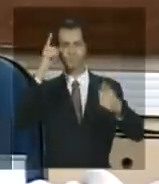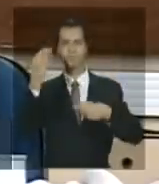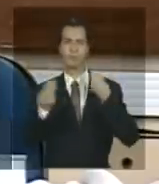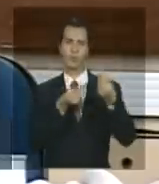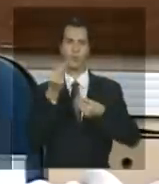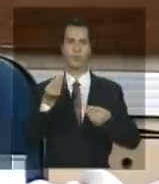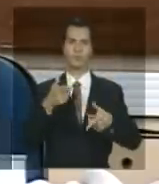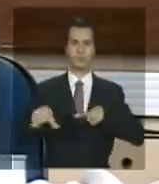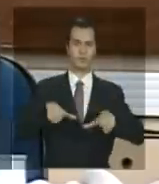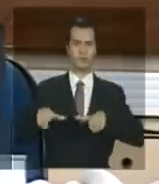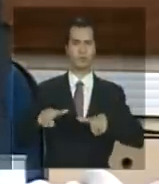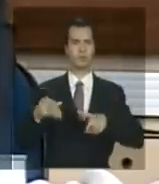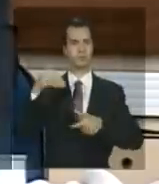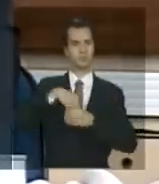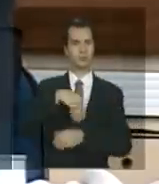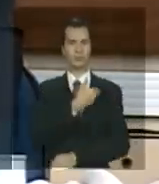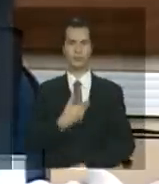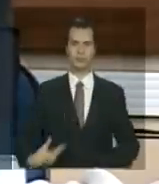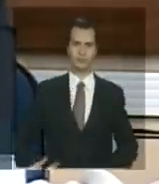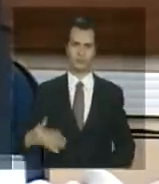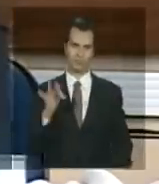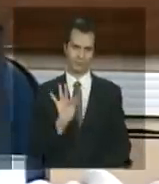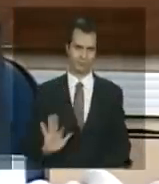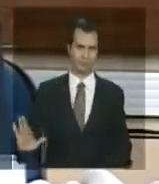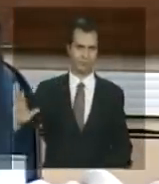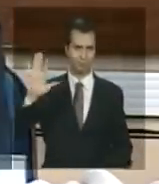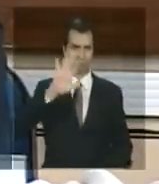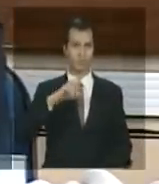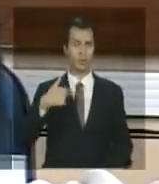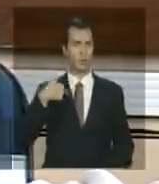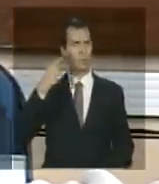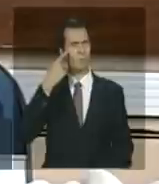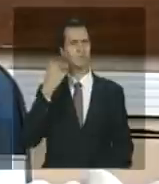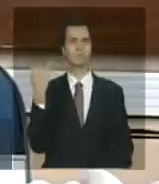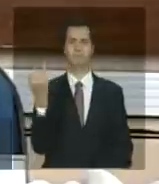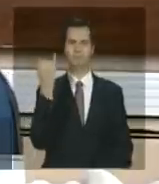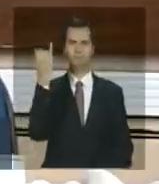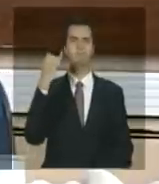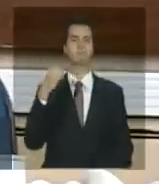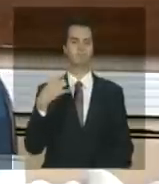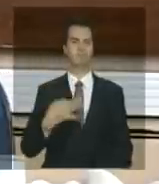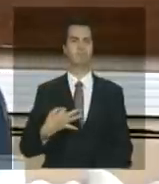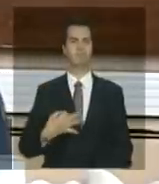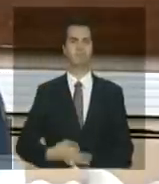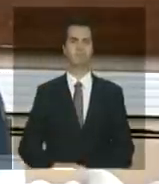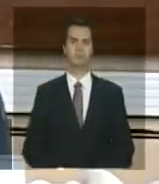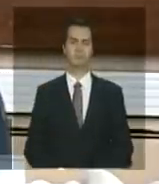Então, considero que seja muito importante. E eu me lembro que, no começo,